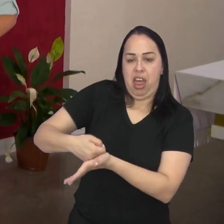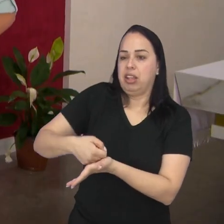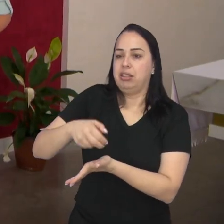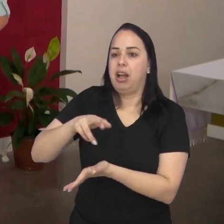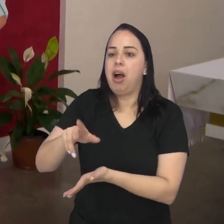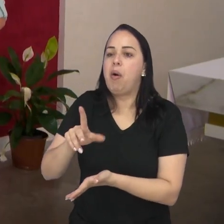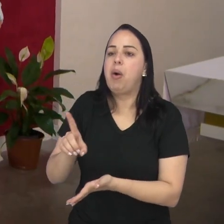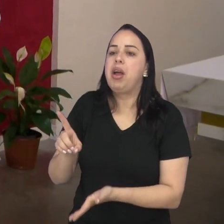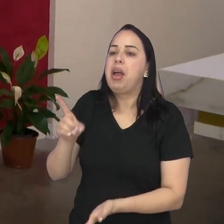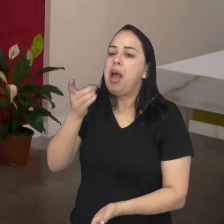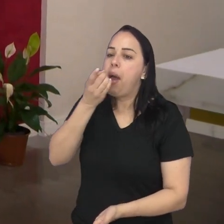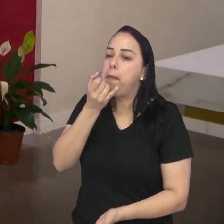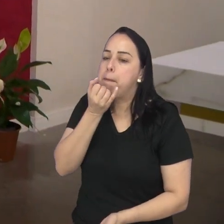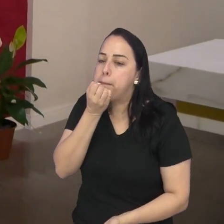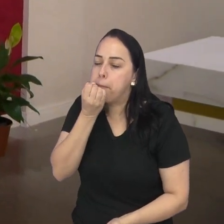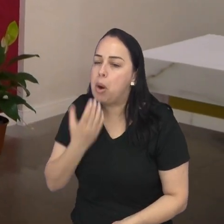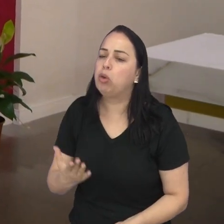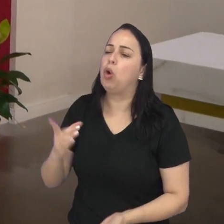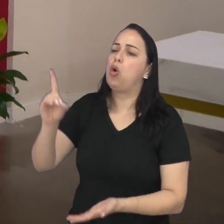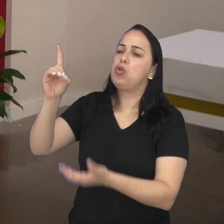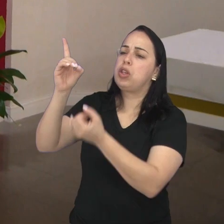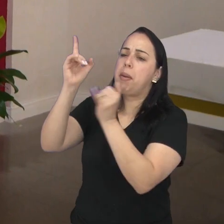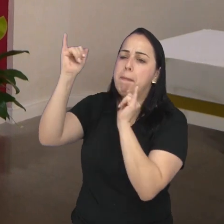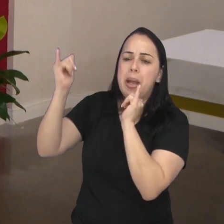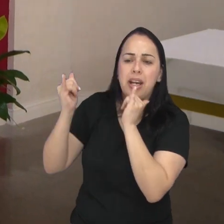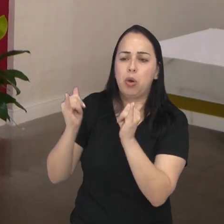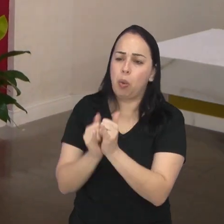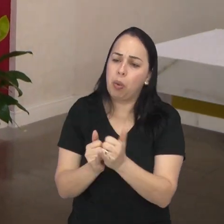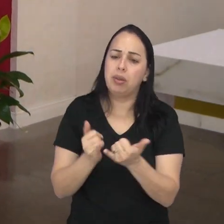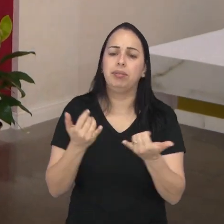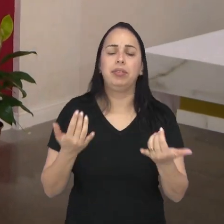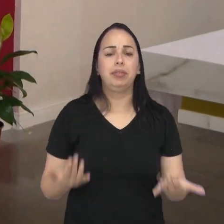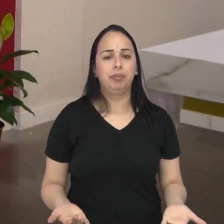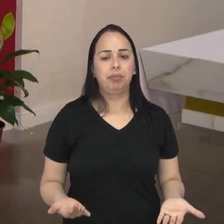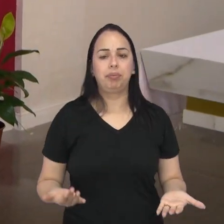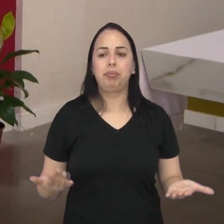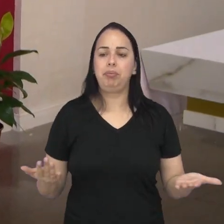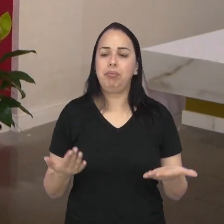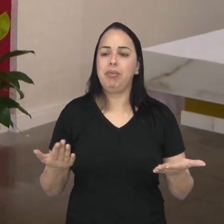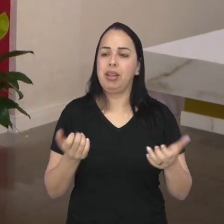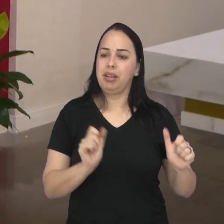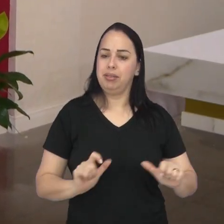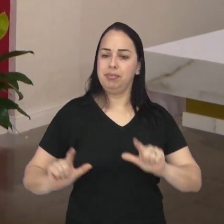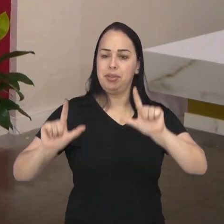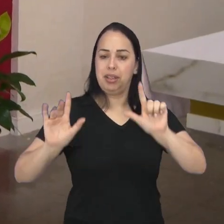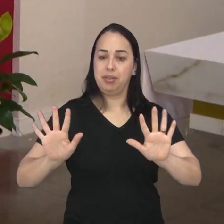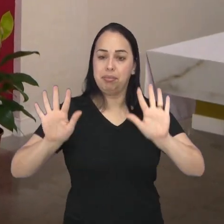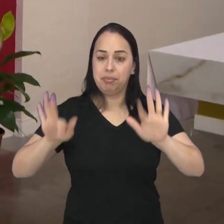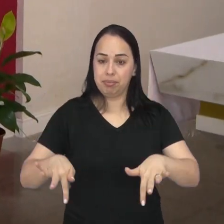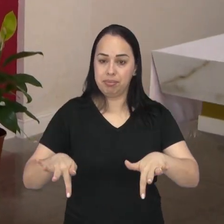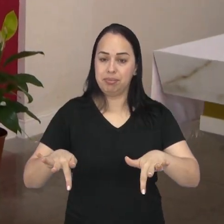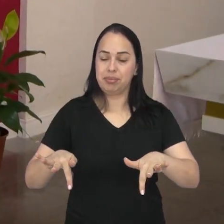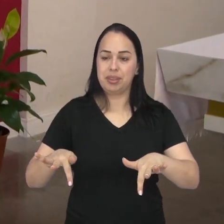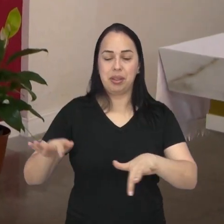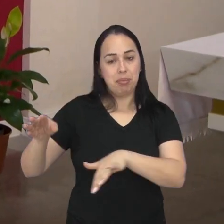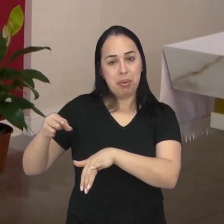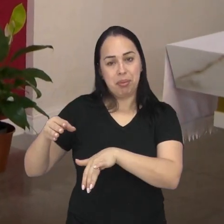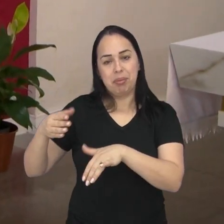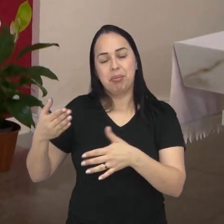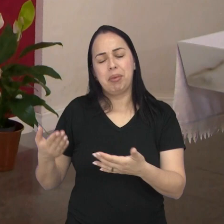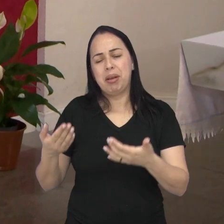pai bondoso, aquele pai que perdoa. Exatamente. Padre, quero que encerrar uma entrevista de hoje com essa